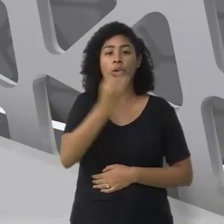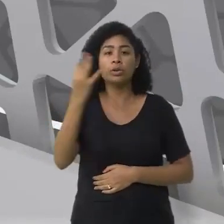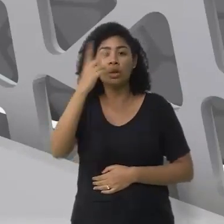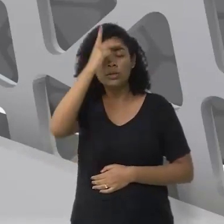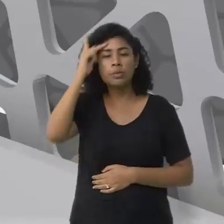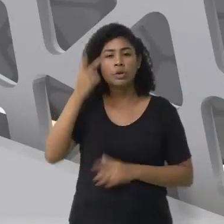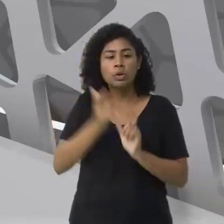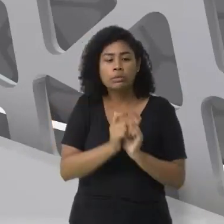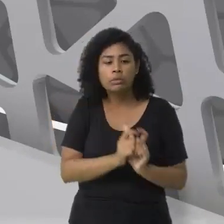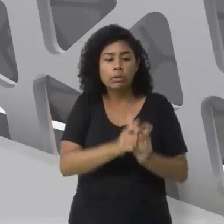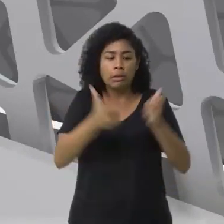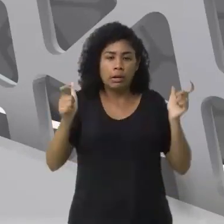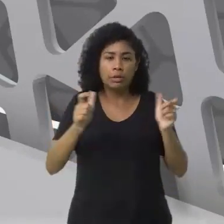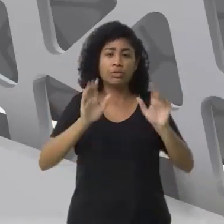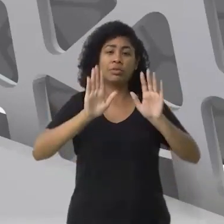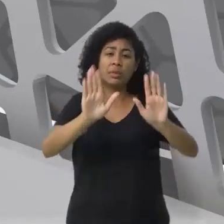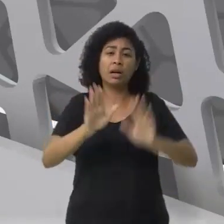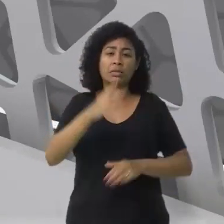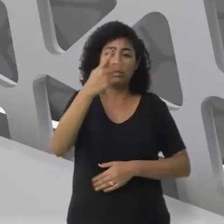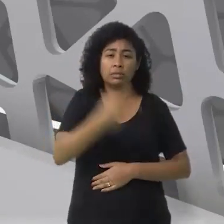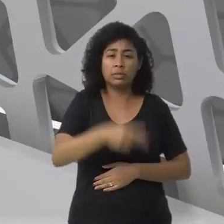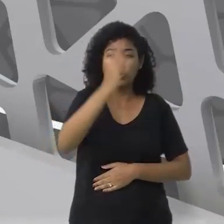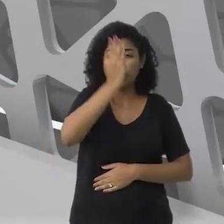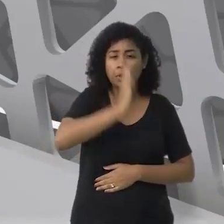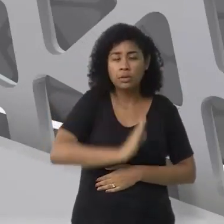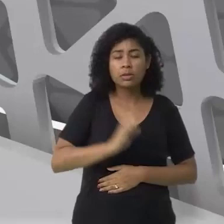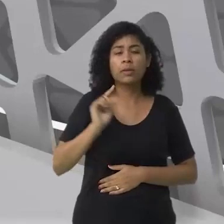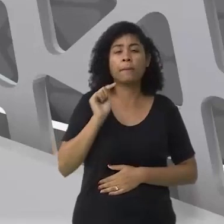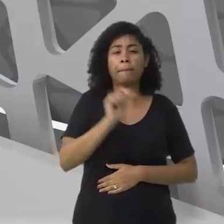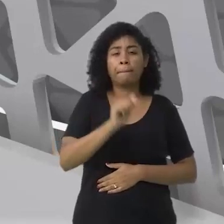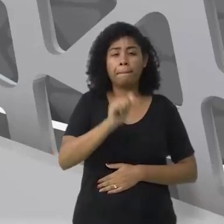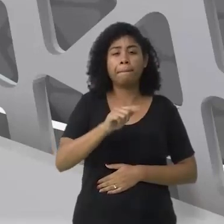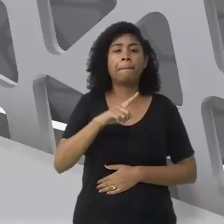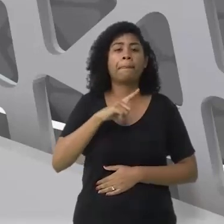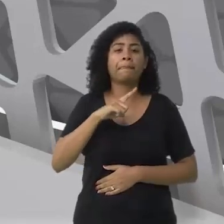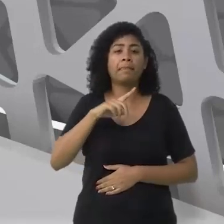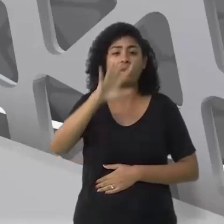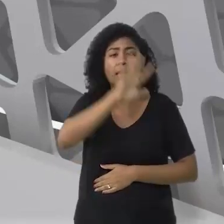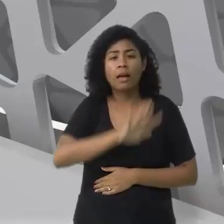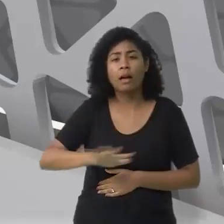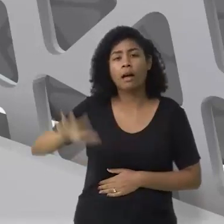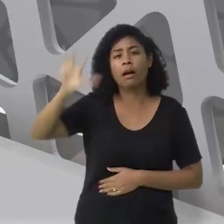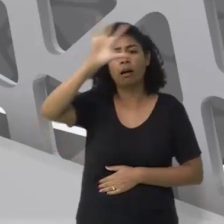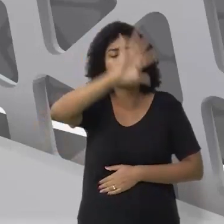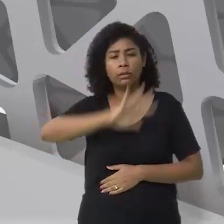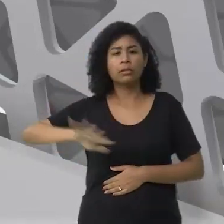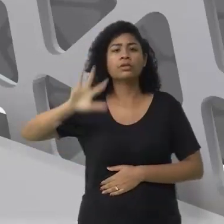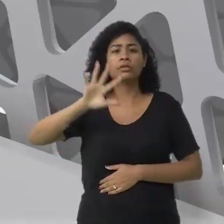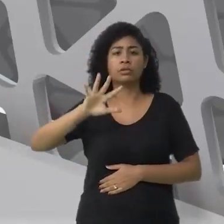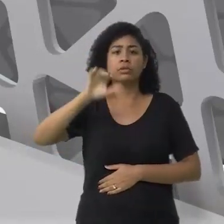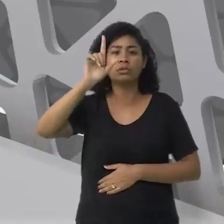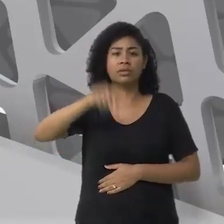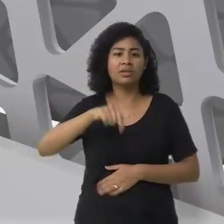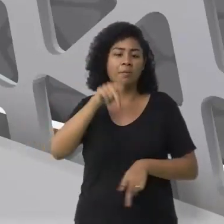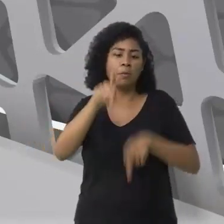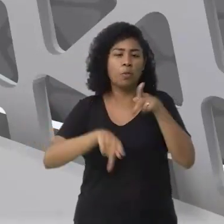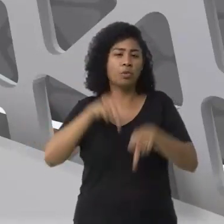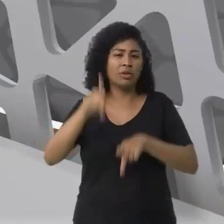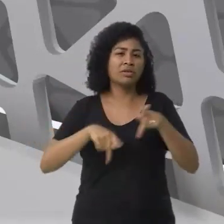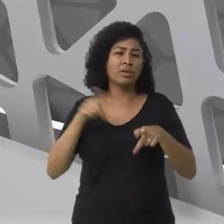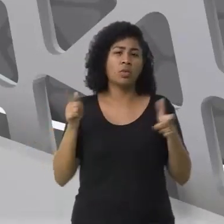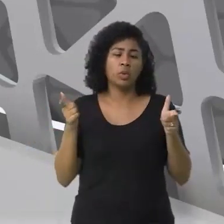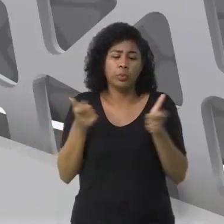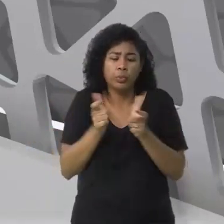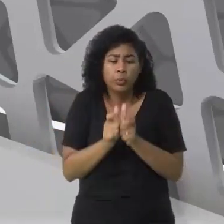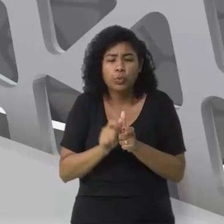de habitantes, o Brasil, ele ainda tem muitas áreas com vazios